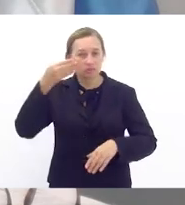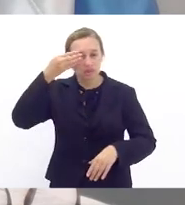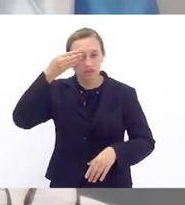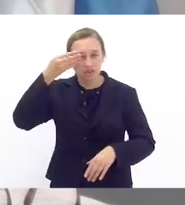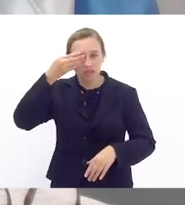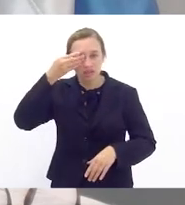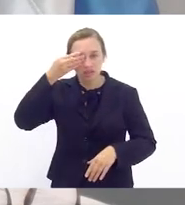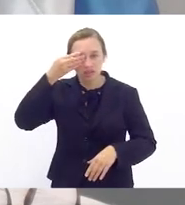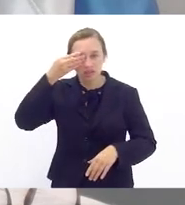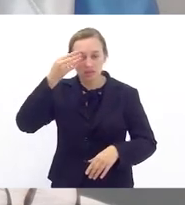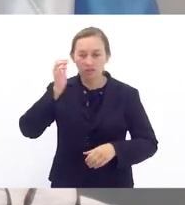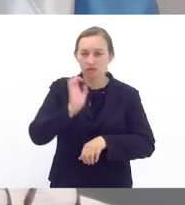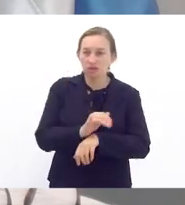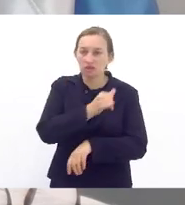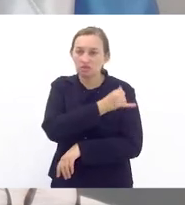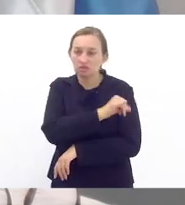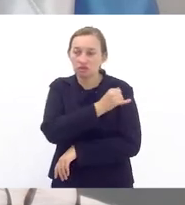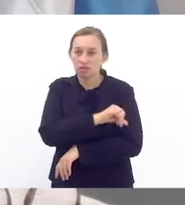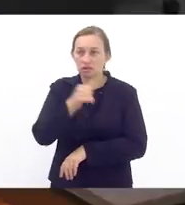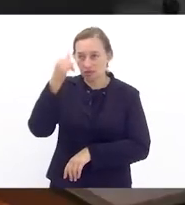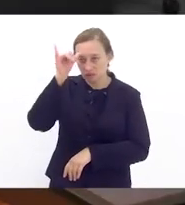Janeiro, o deputado Felipe Pubel.